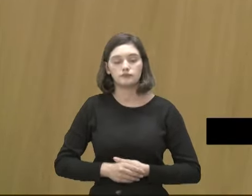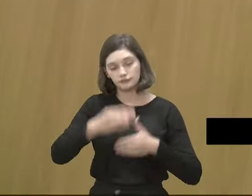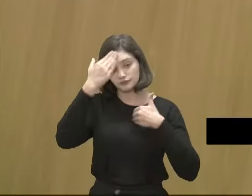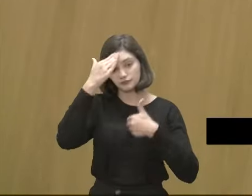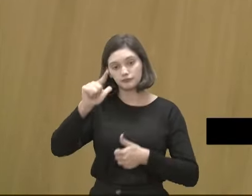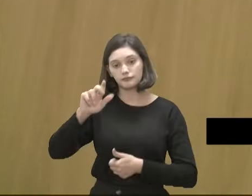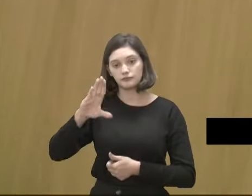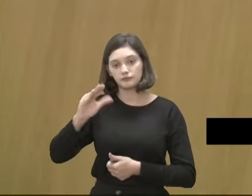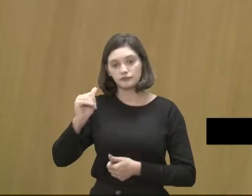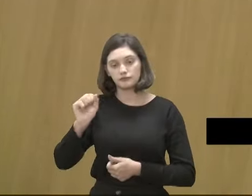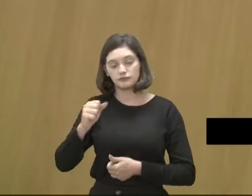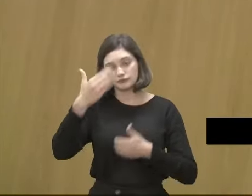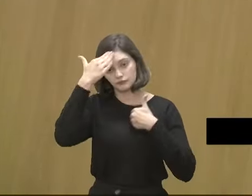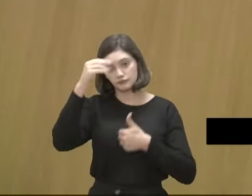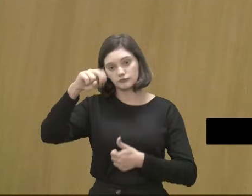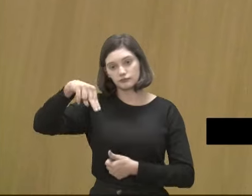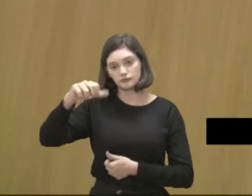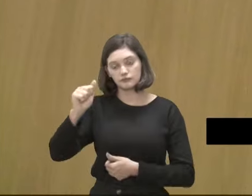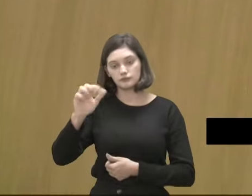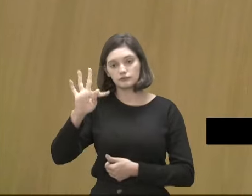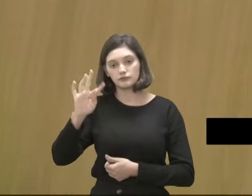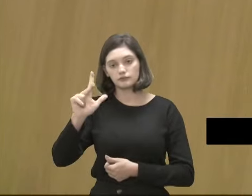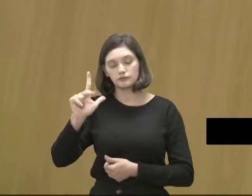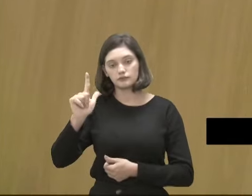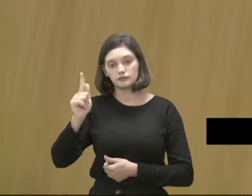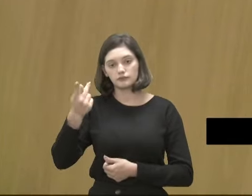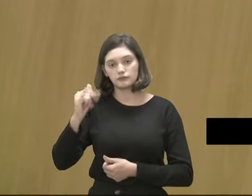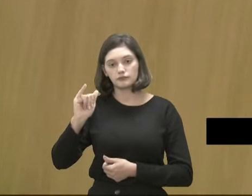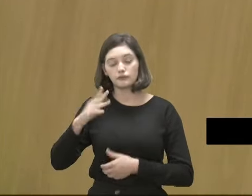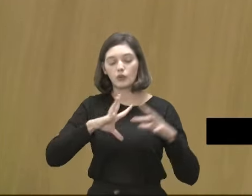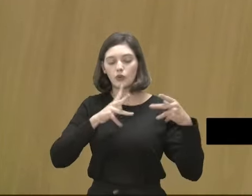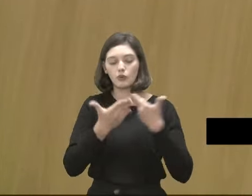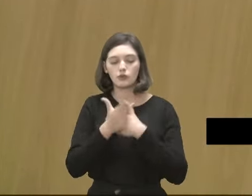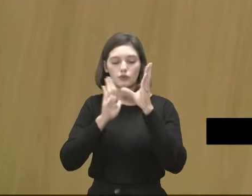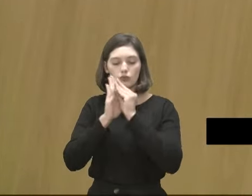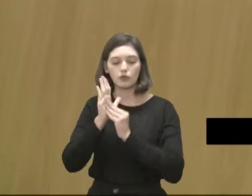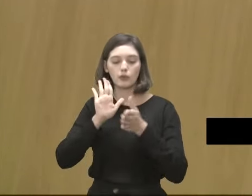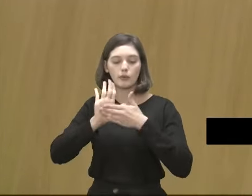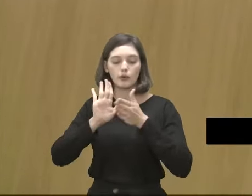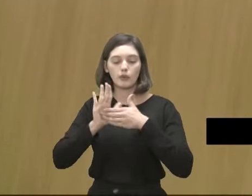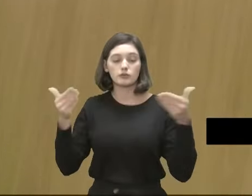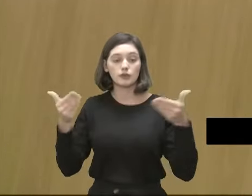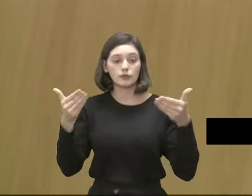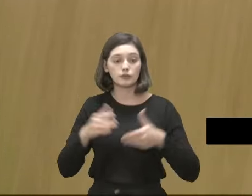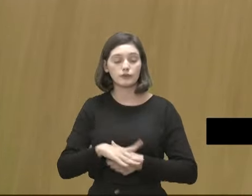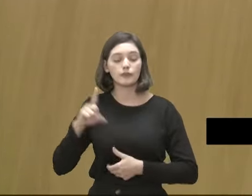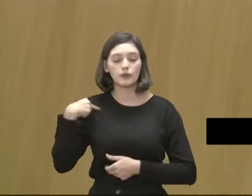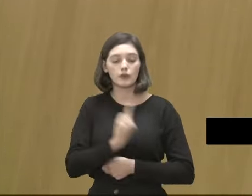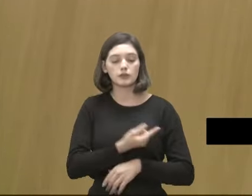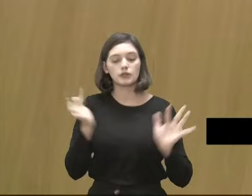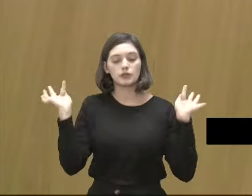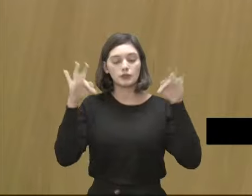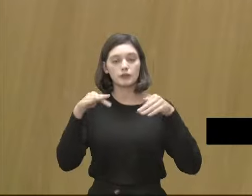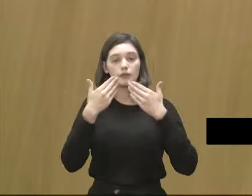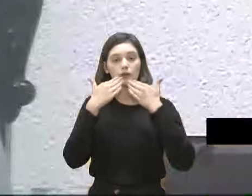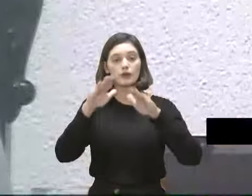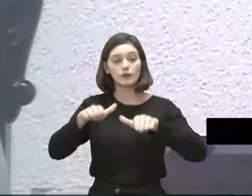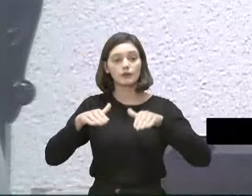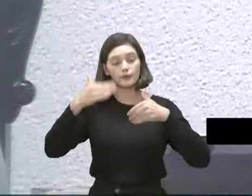Obrigado, Lucas e Nataline. Discutidos os temas propostos para hoje, declaro encerrada esta